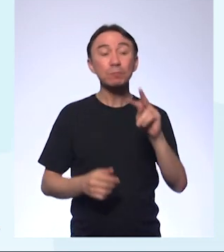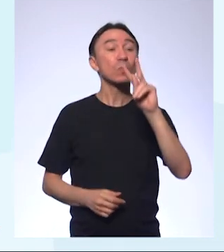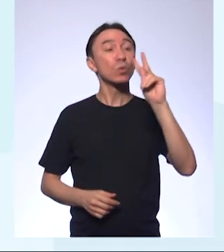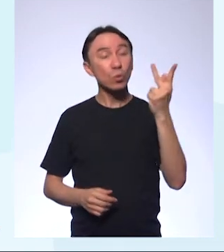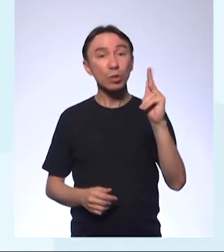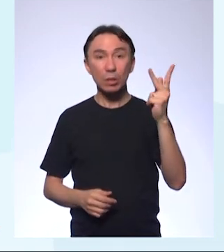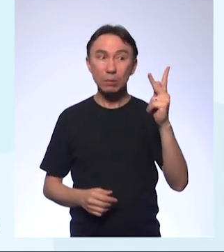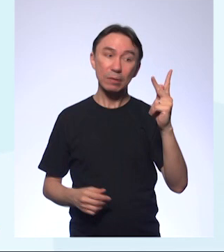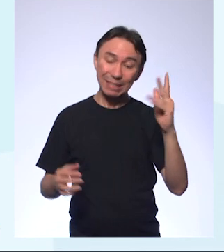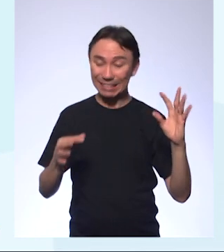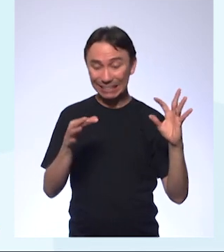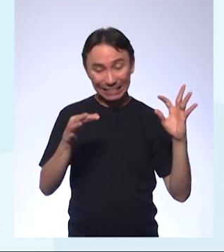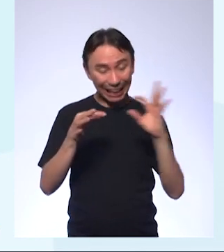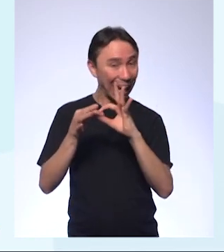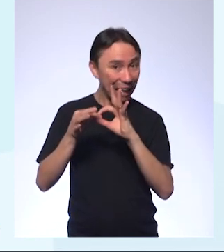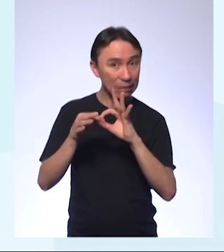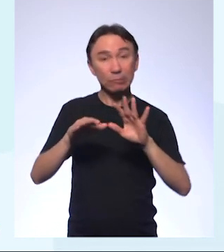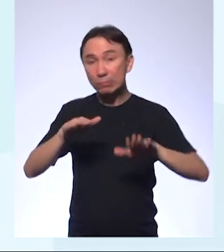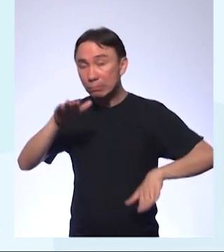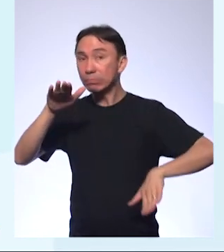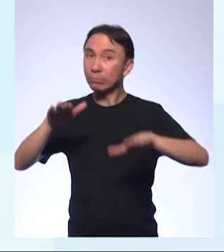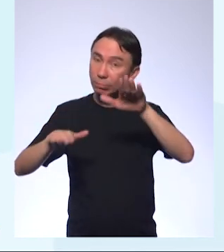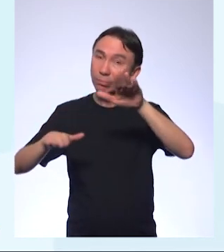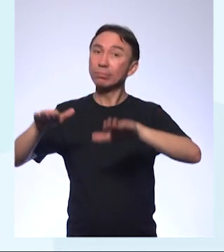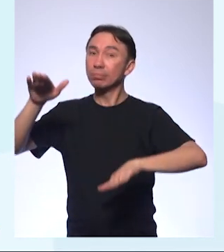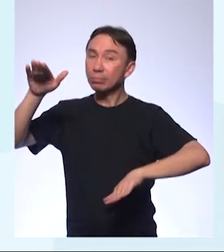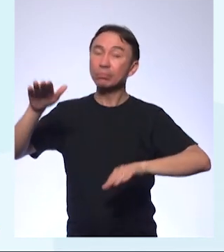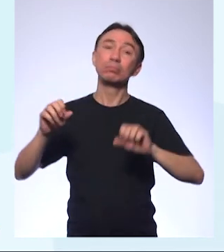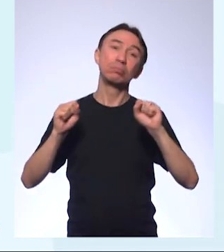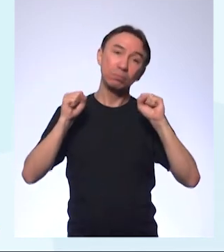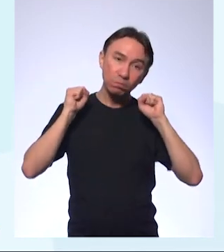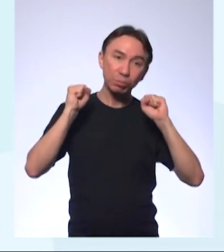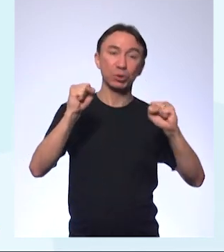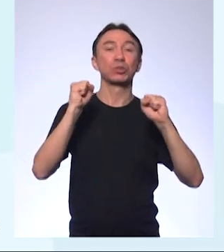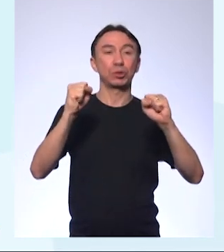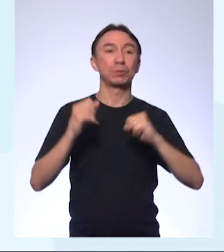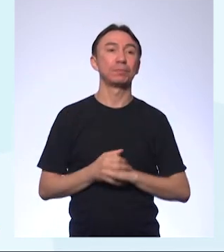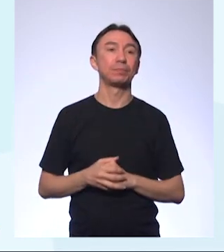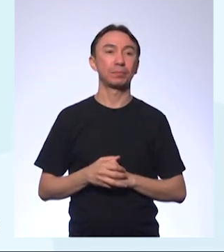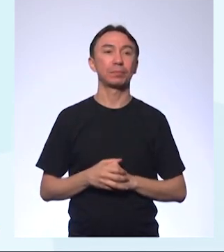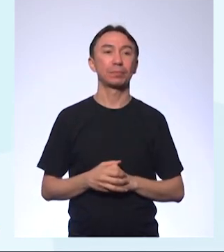está ligado, ele pode assumir um tipo de ligação diferente. Pode passar.